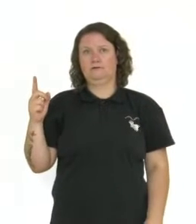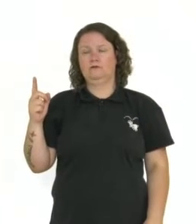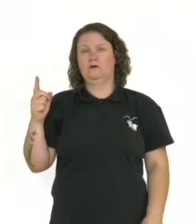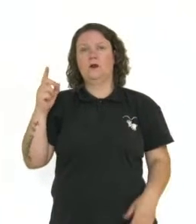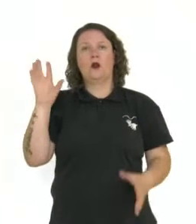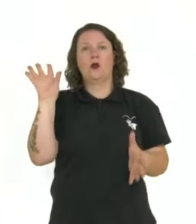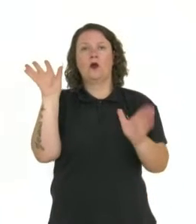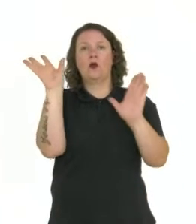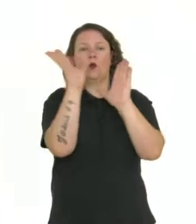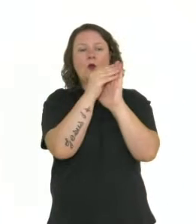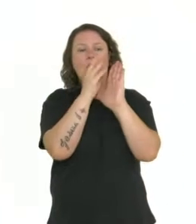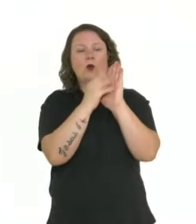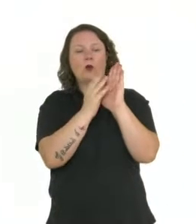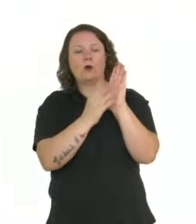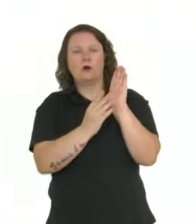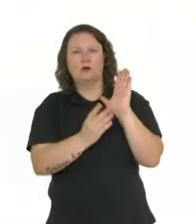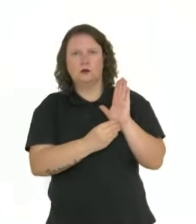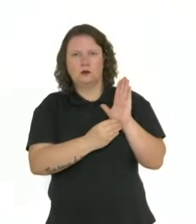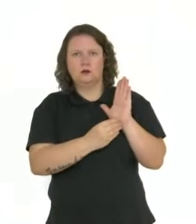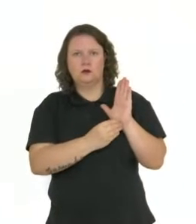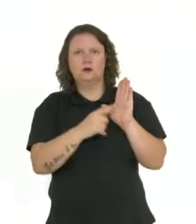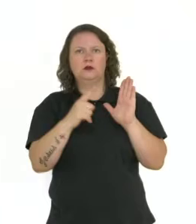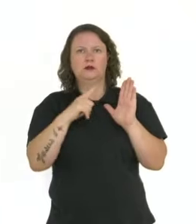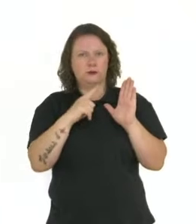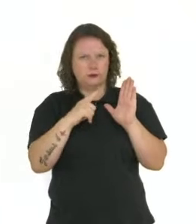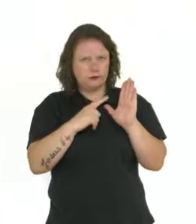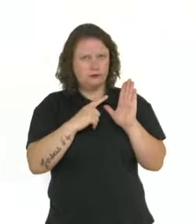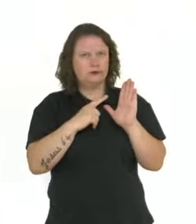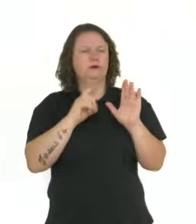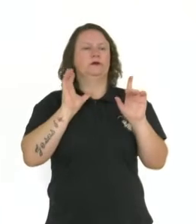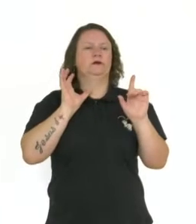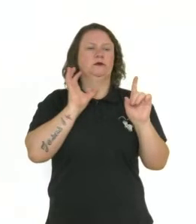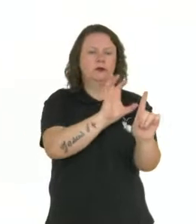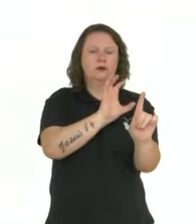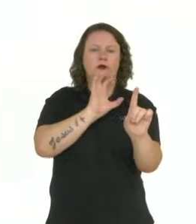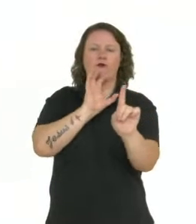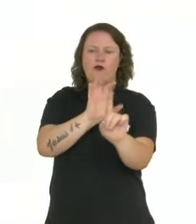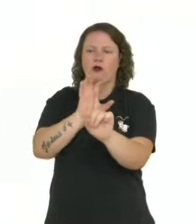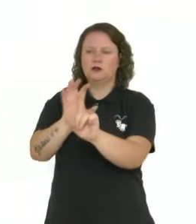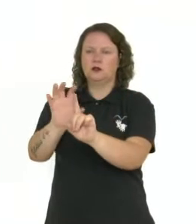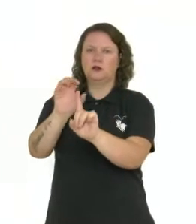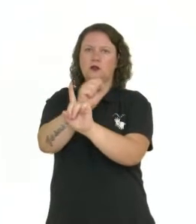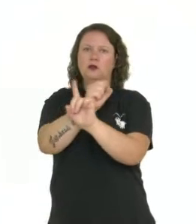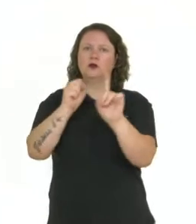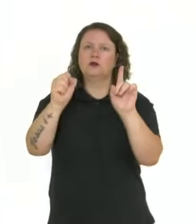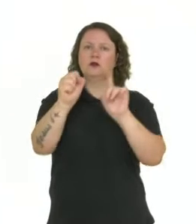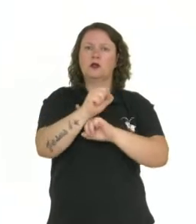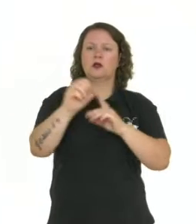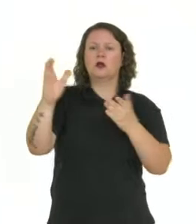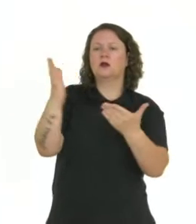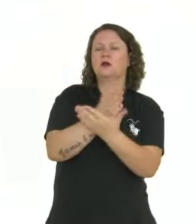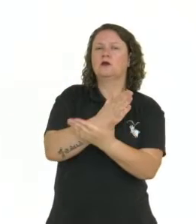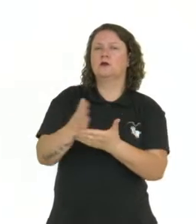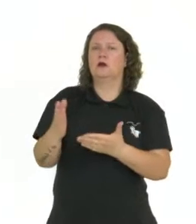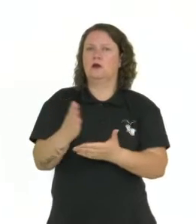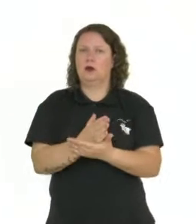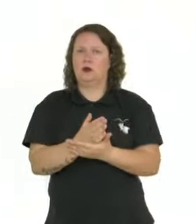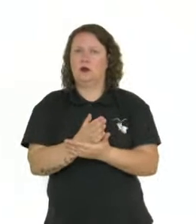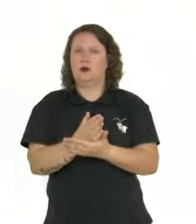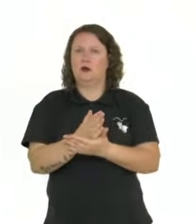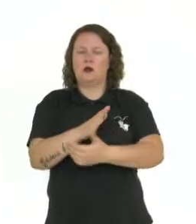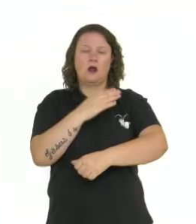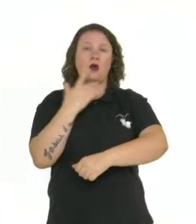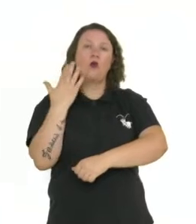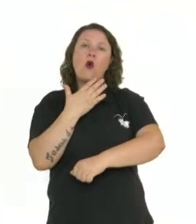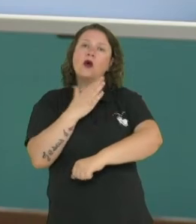então coloque aí que há reflexo na sociedade, né, quando você divide uma sociedade por cor de pele. Então, você discrimina as